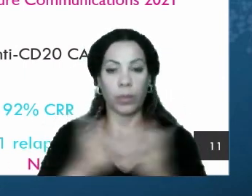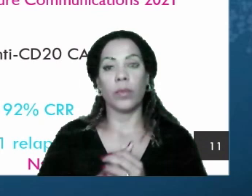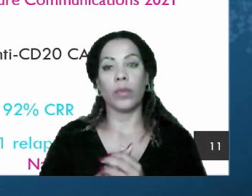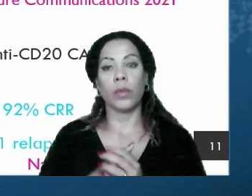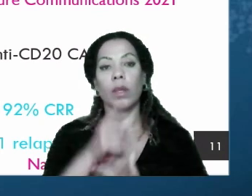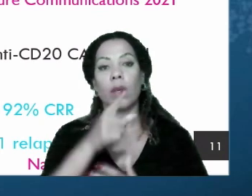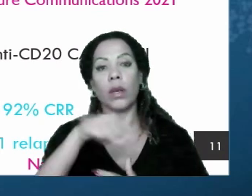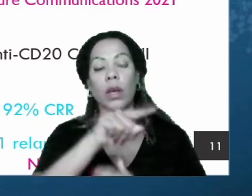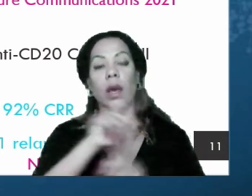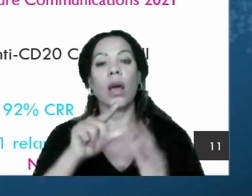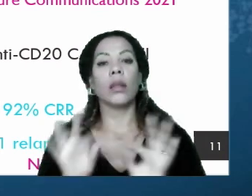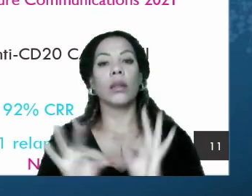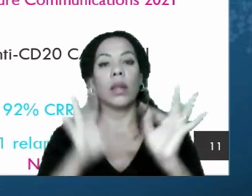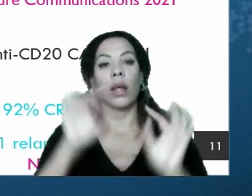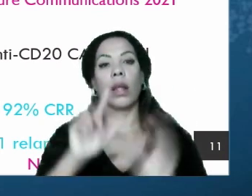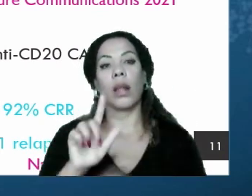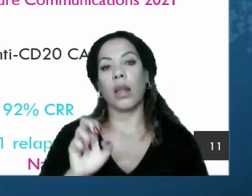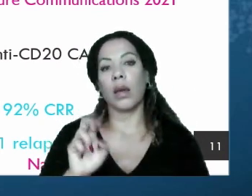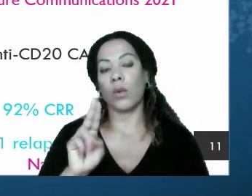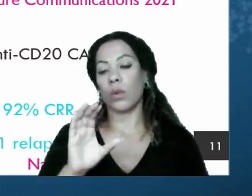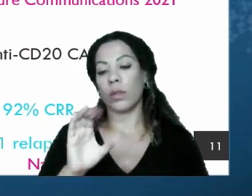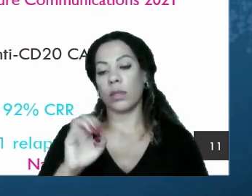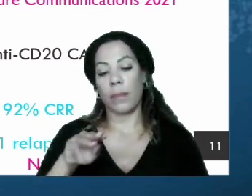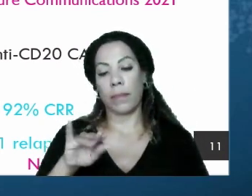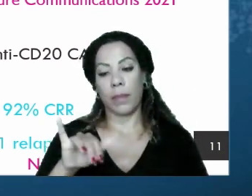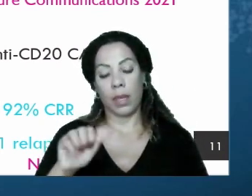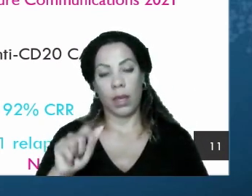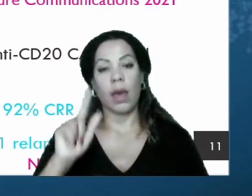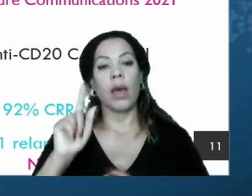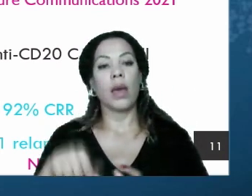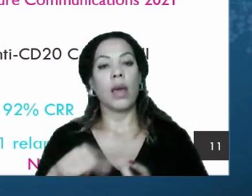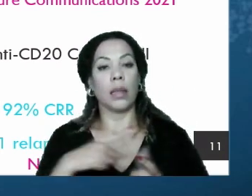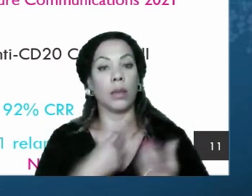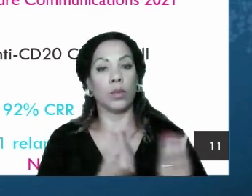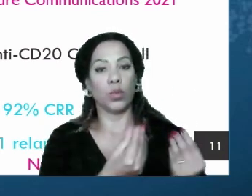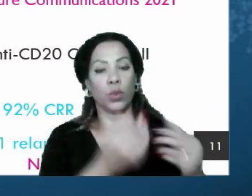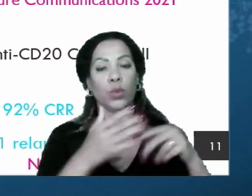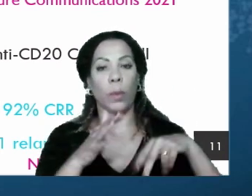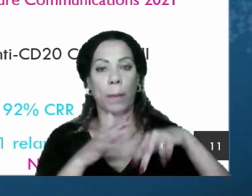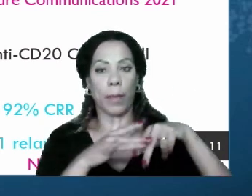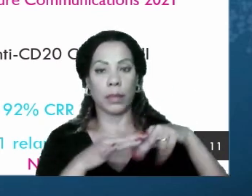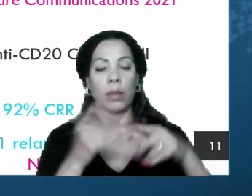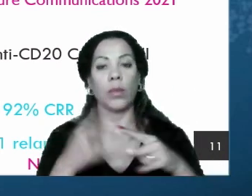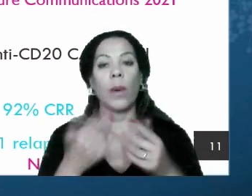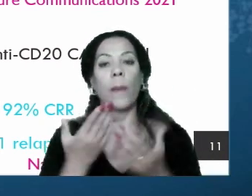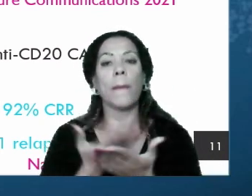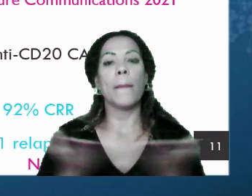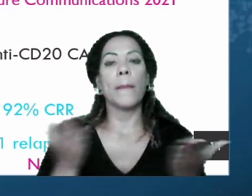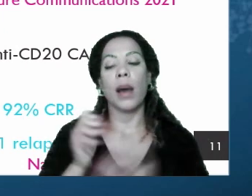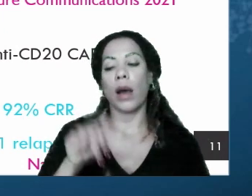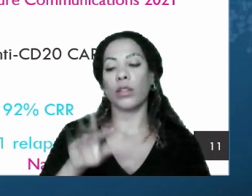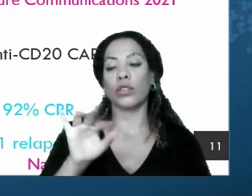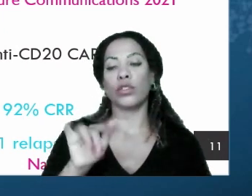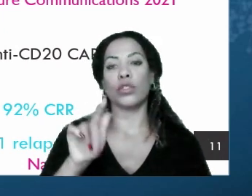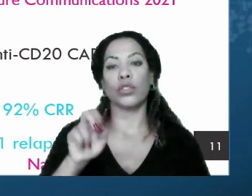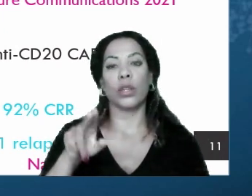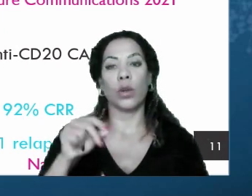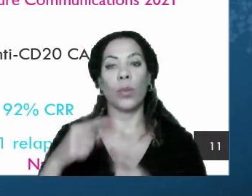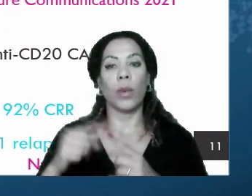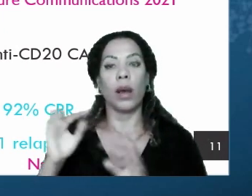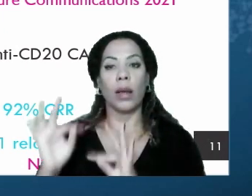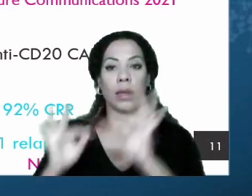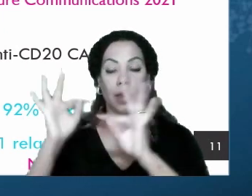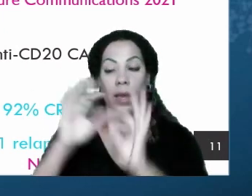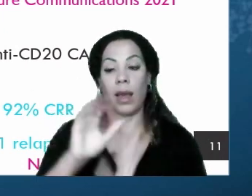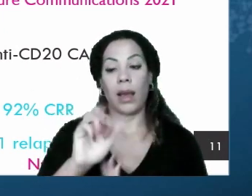tratando leucemia que metade dos pacientes perdem o antígeno depois de fazer a terapia de